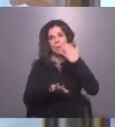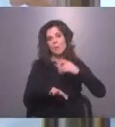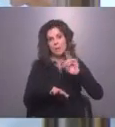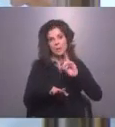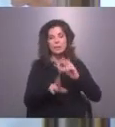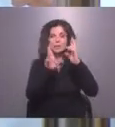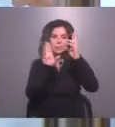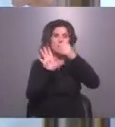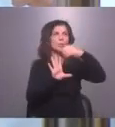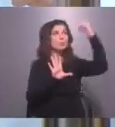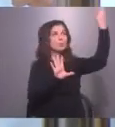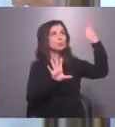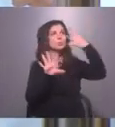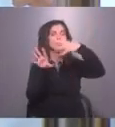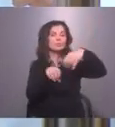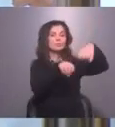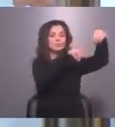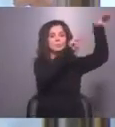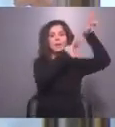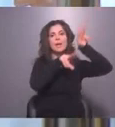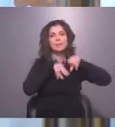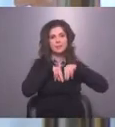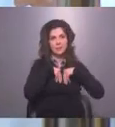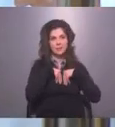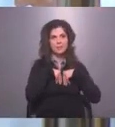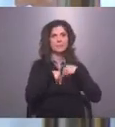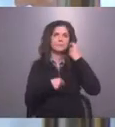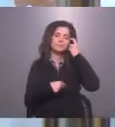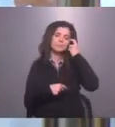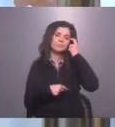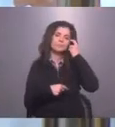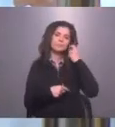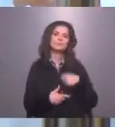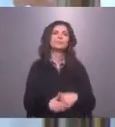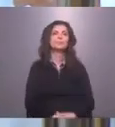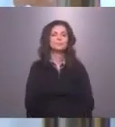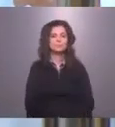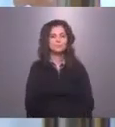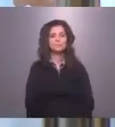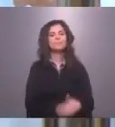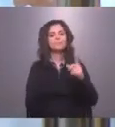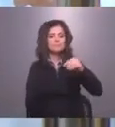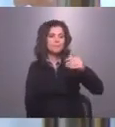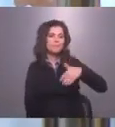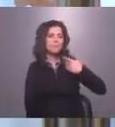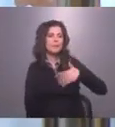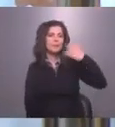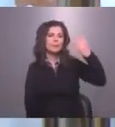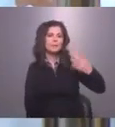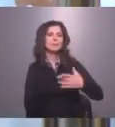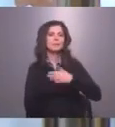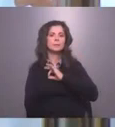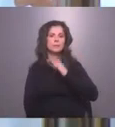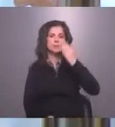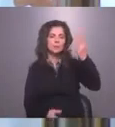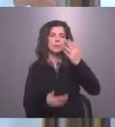presence. Have mercy on us all. Make us worthy to share eternal life with Mary, the Virgin Mother of God, with the